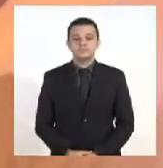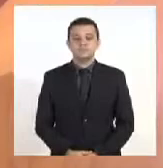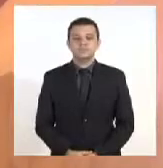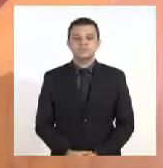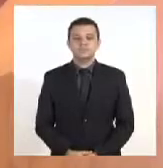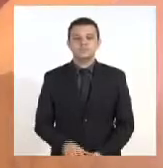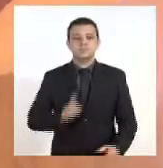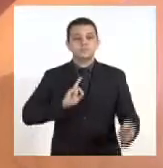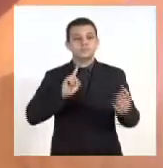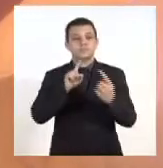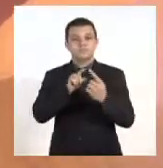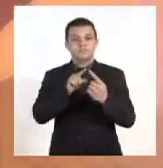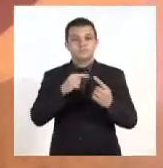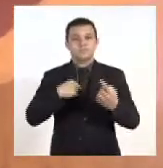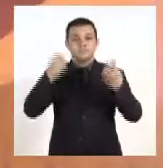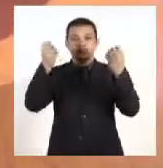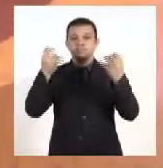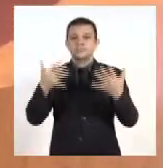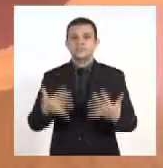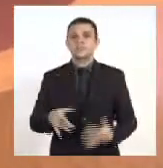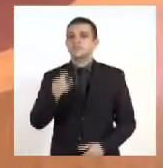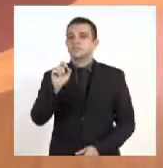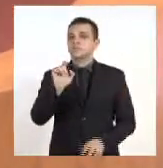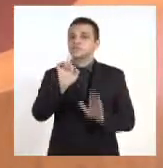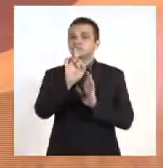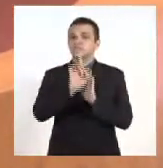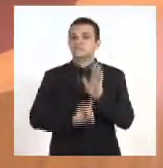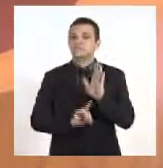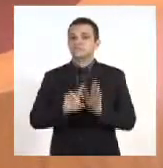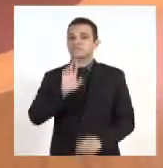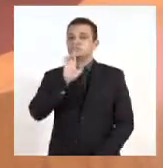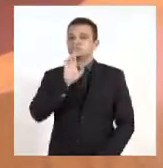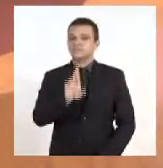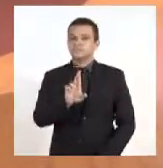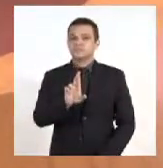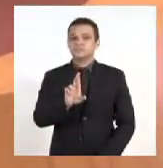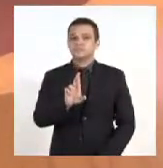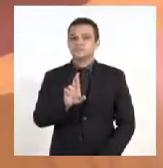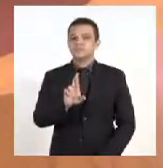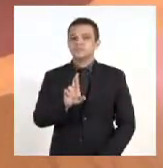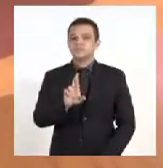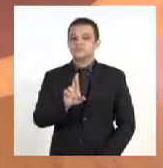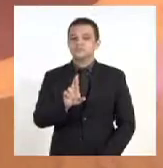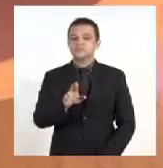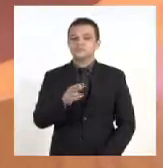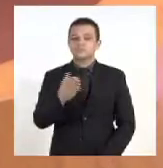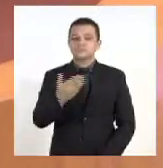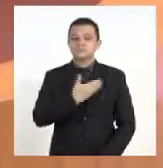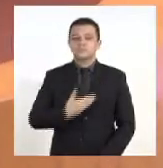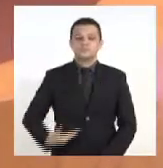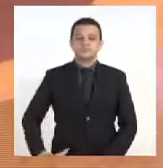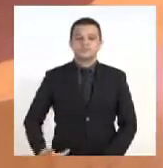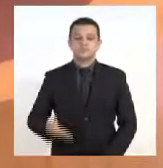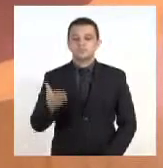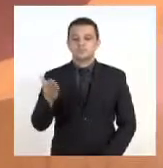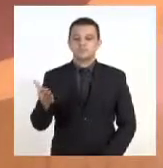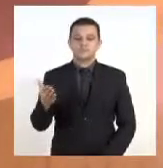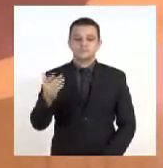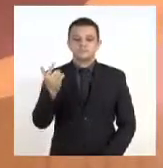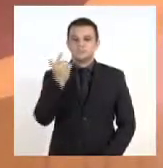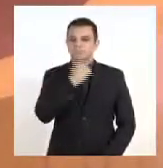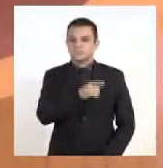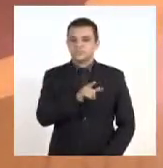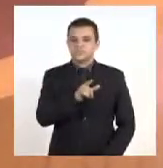falar sobre um direito de resposta que o governo